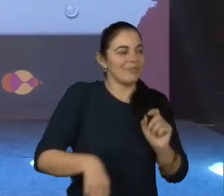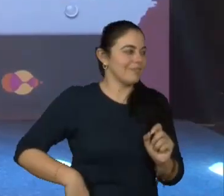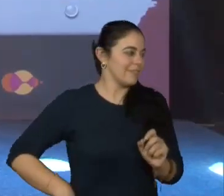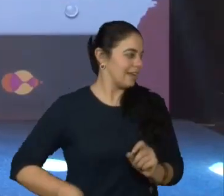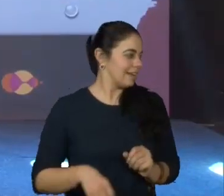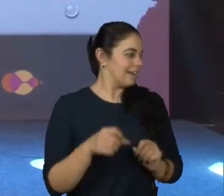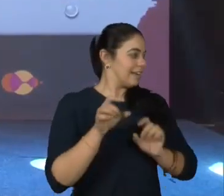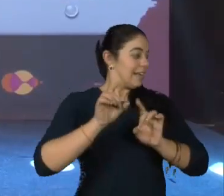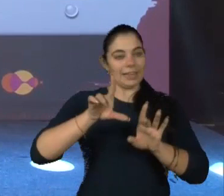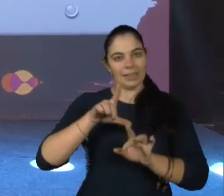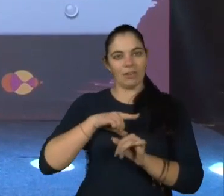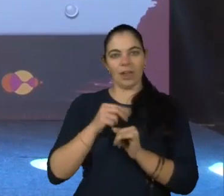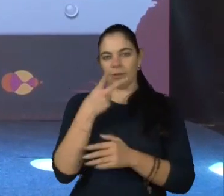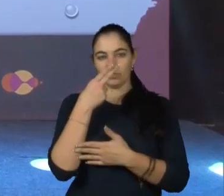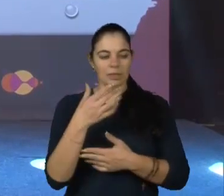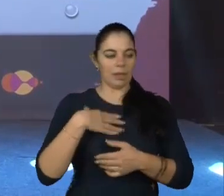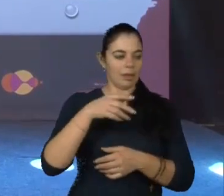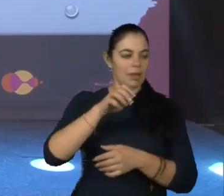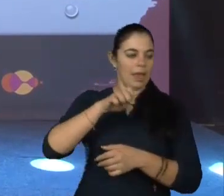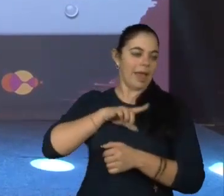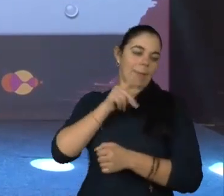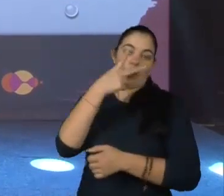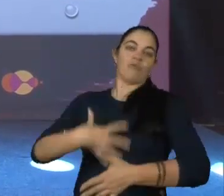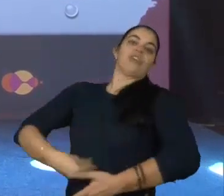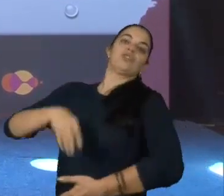São e meio piccoli amore, como eu chamo.